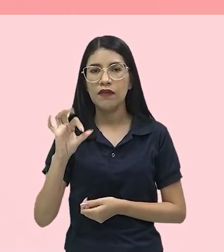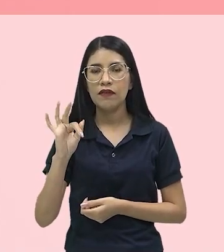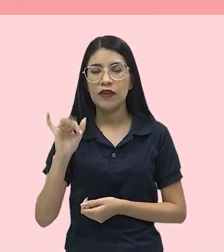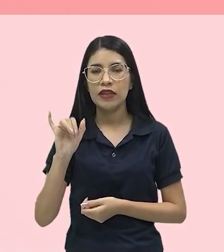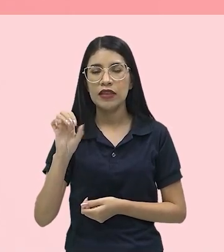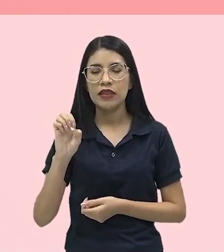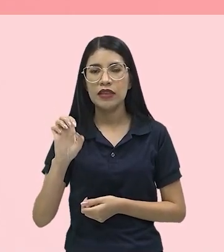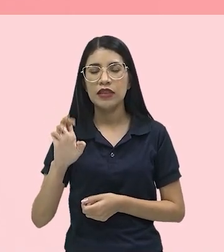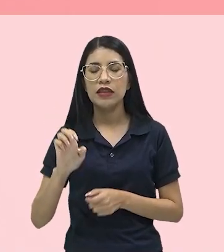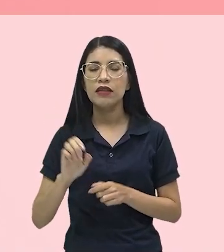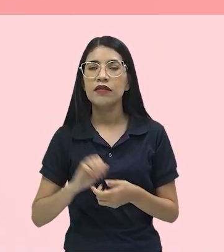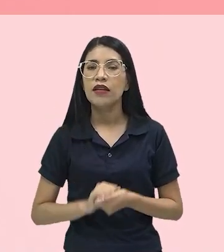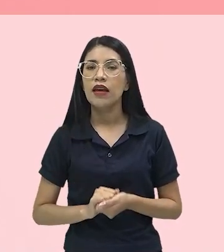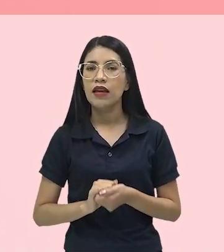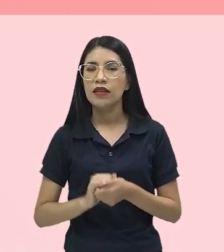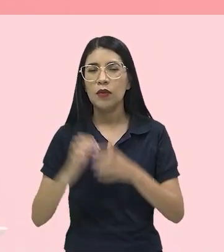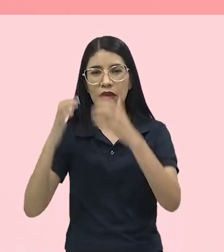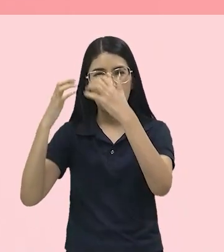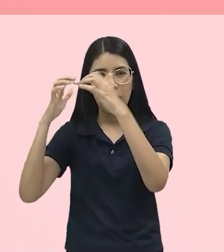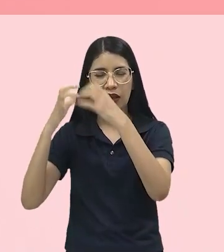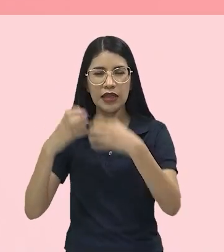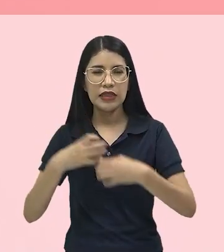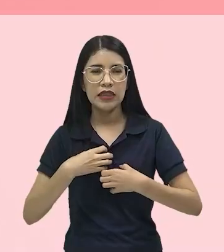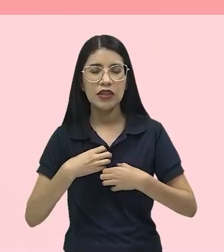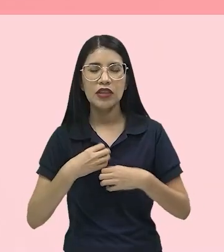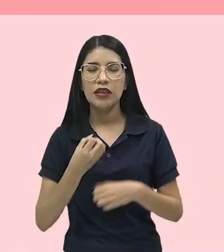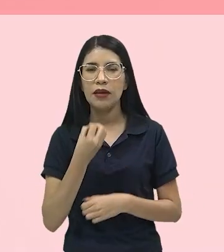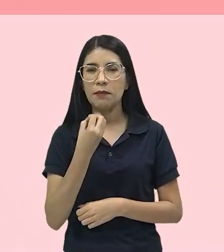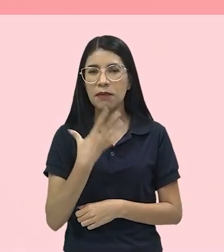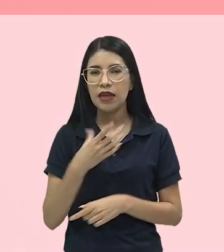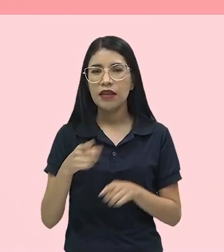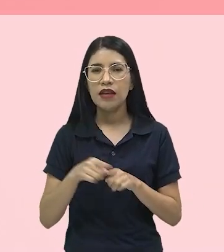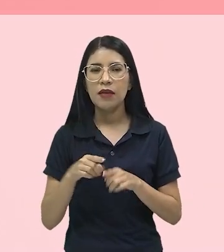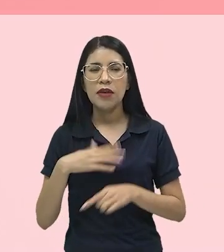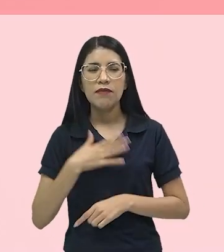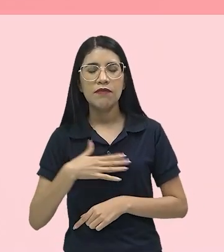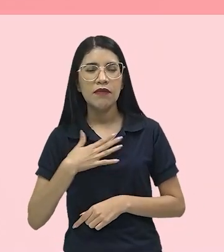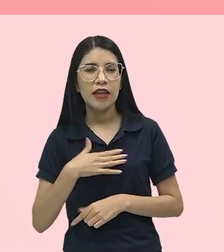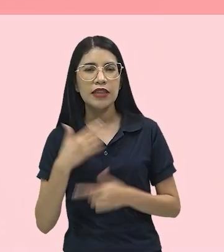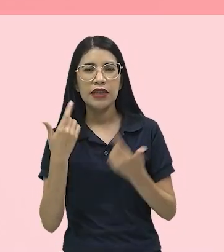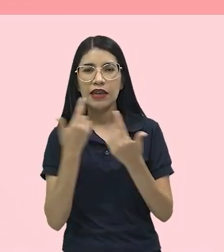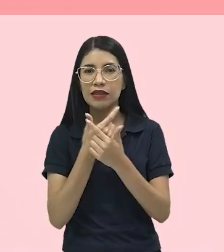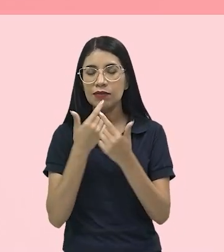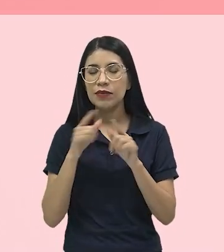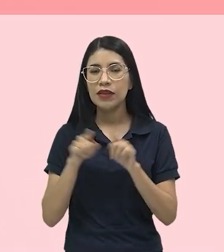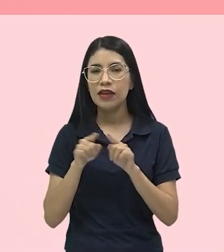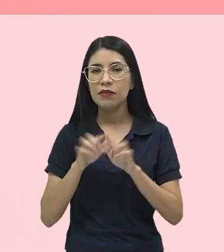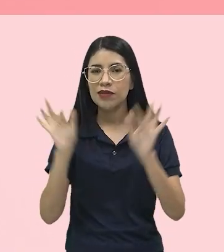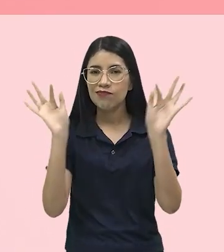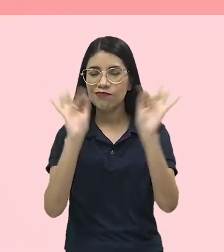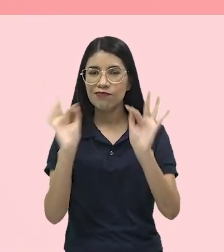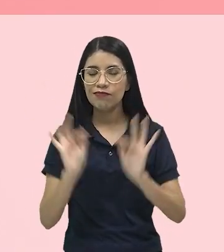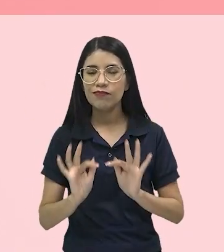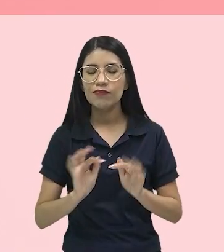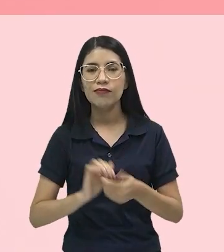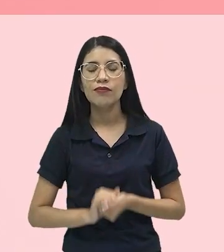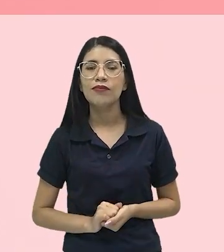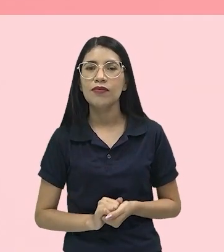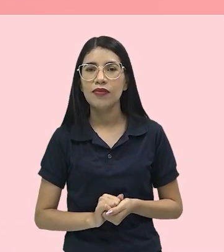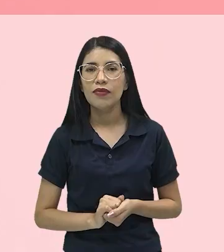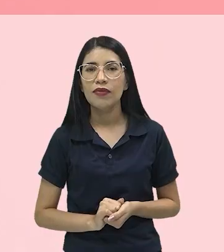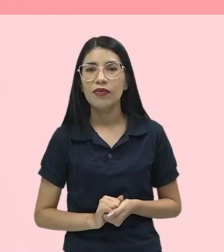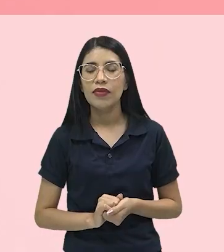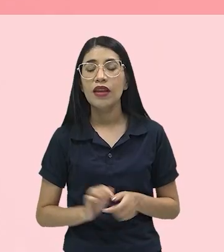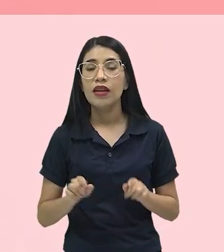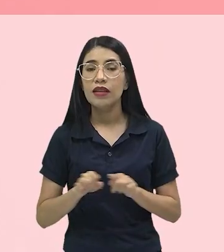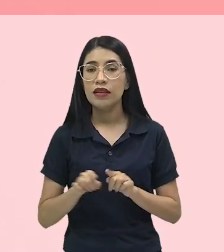ela acaba aumentando a sensação de bem-estar, de prazer, de bom humor e de felicidade. Além disso, a